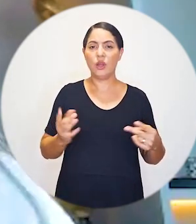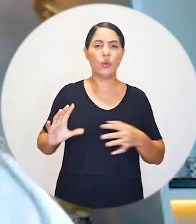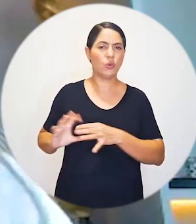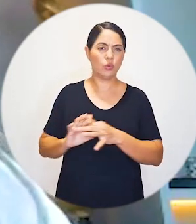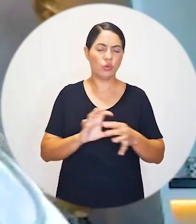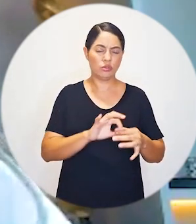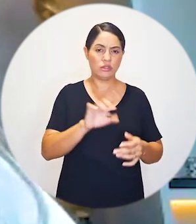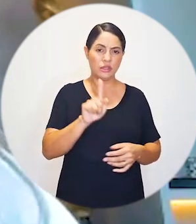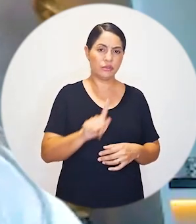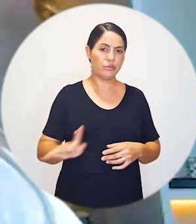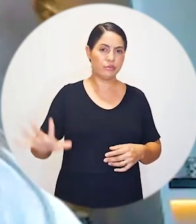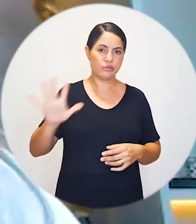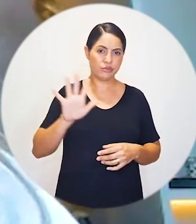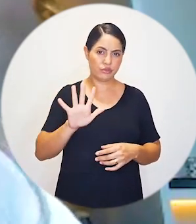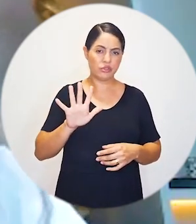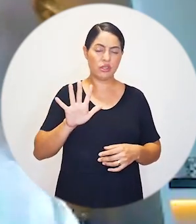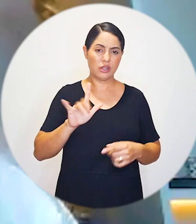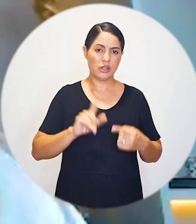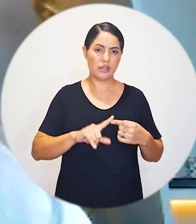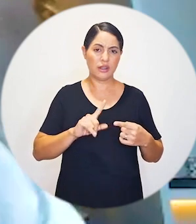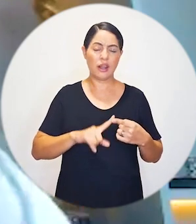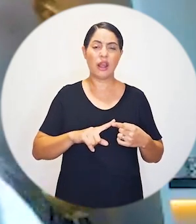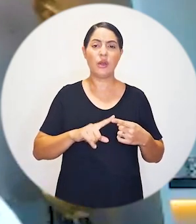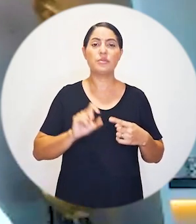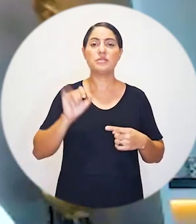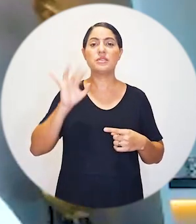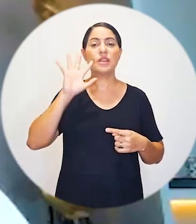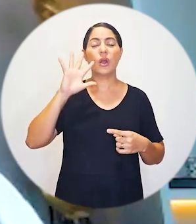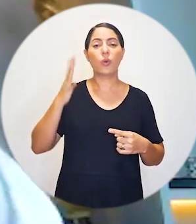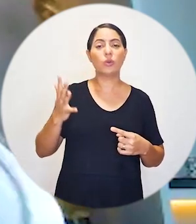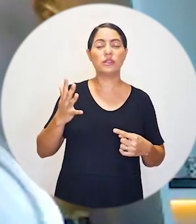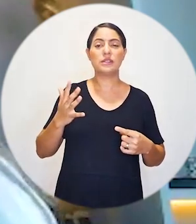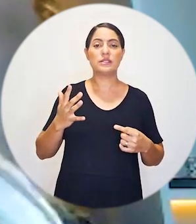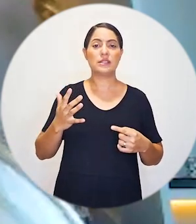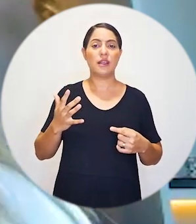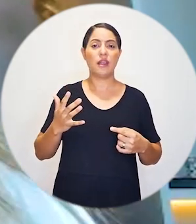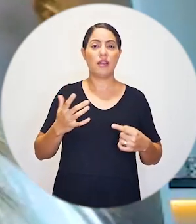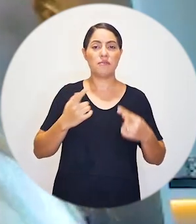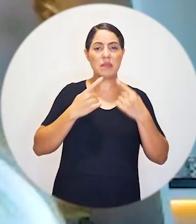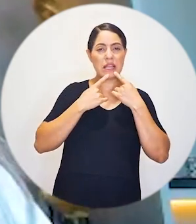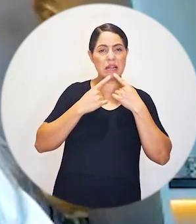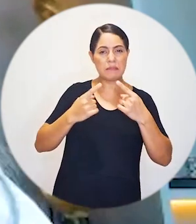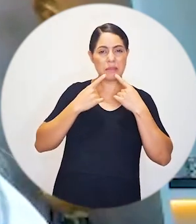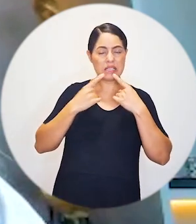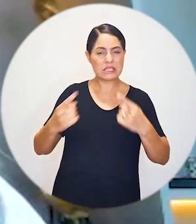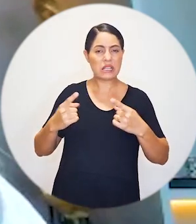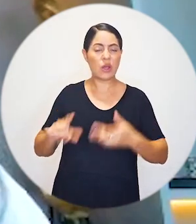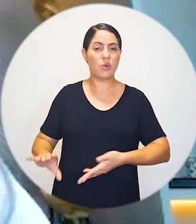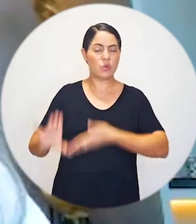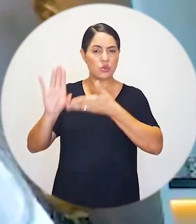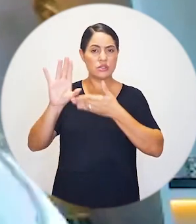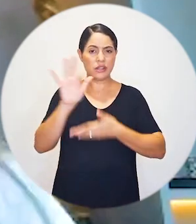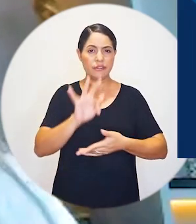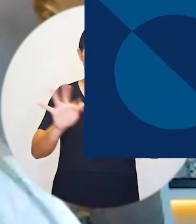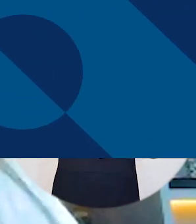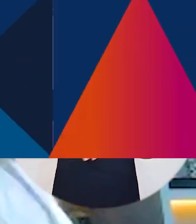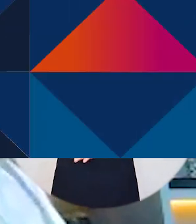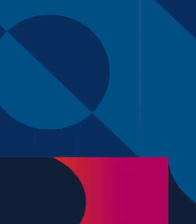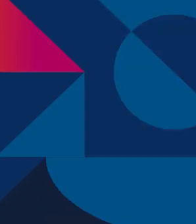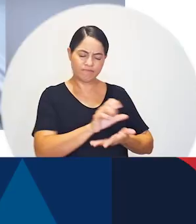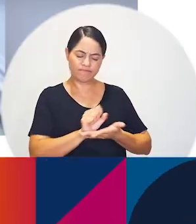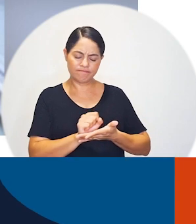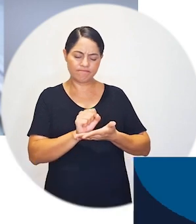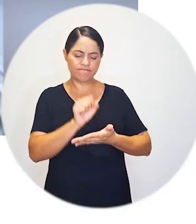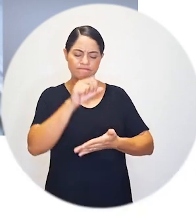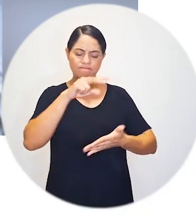uma forma geral. No âmbito de reclamações que chegam ao Conselho Federal, e aí essas